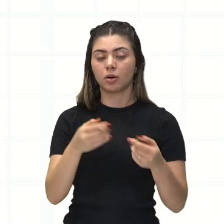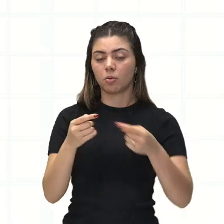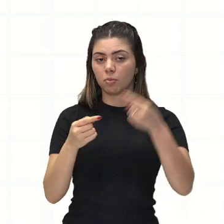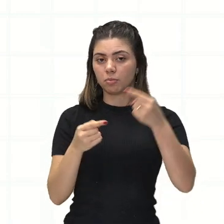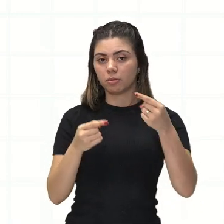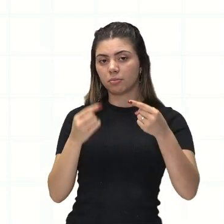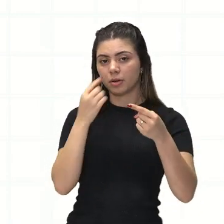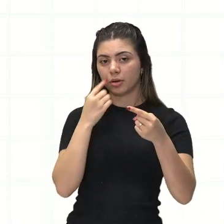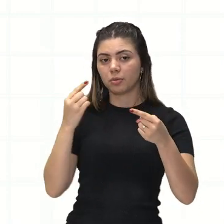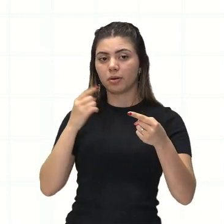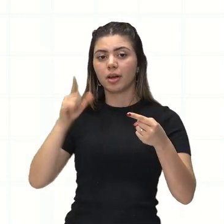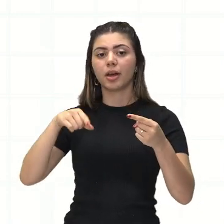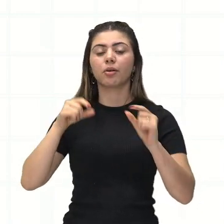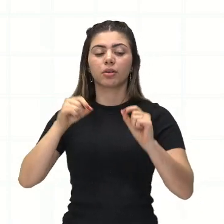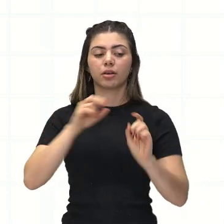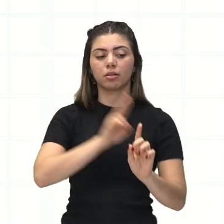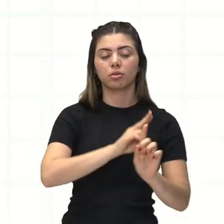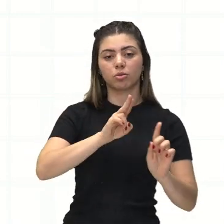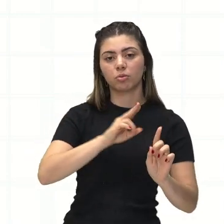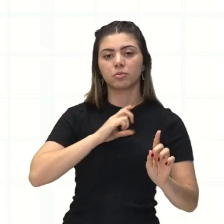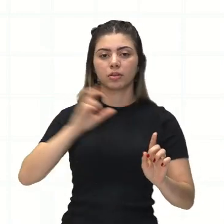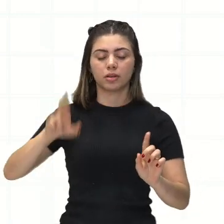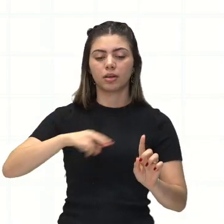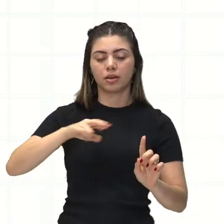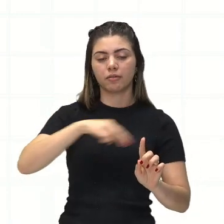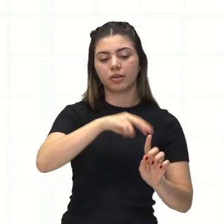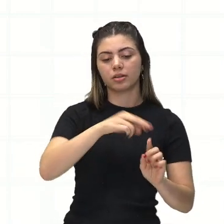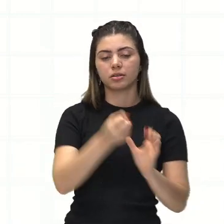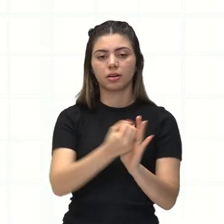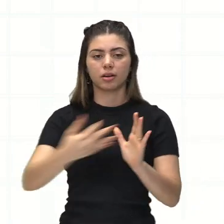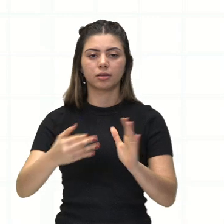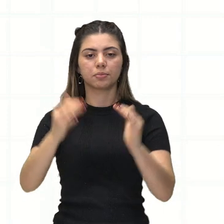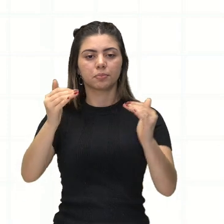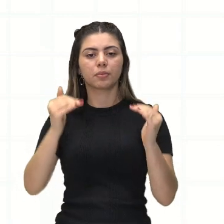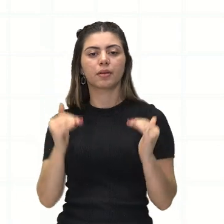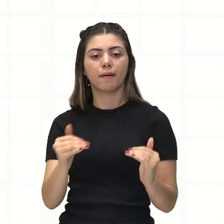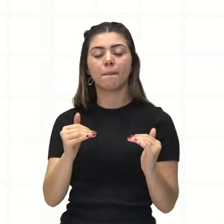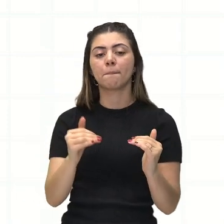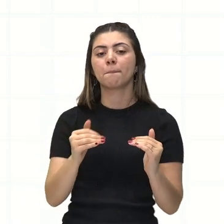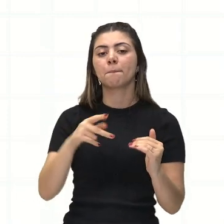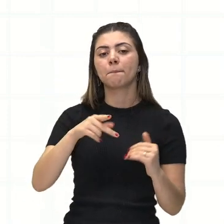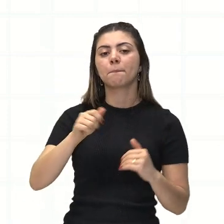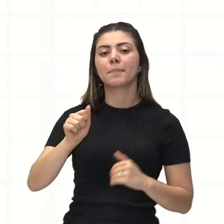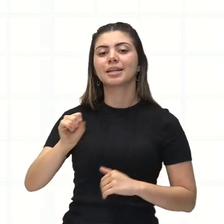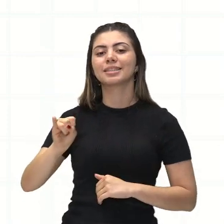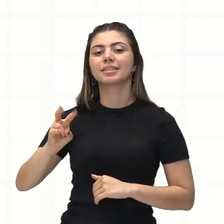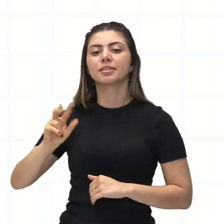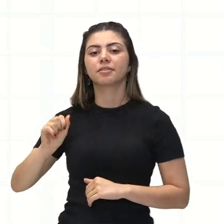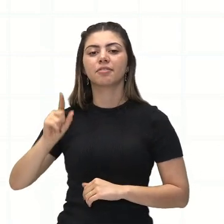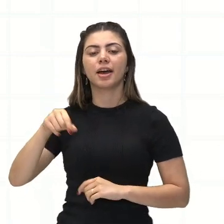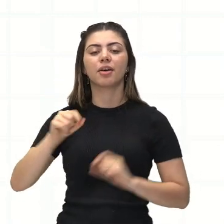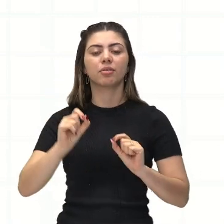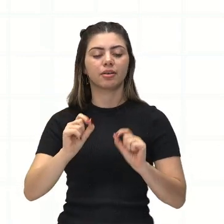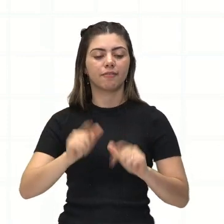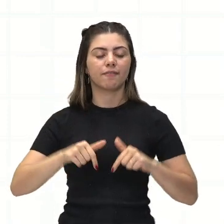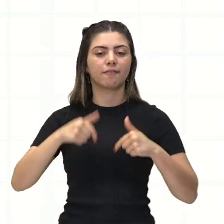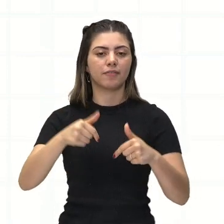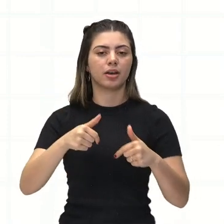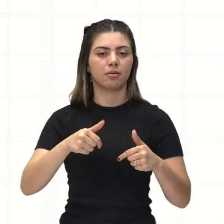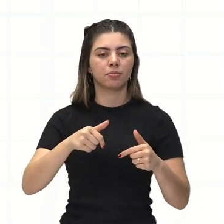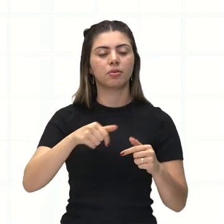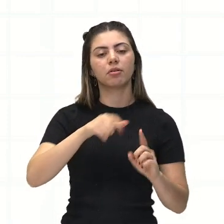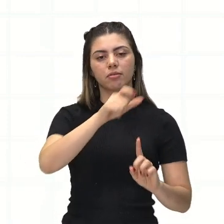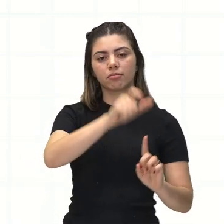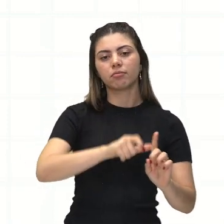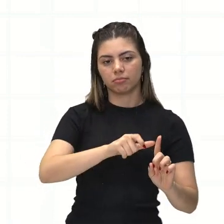de um verbo. O agente da passiva, eu vou ter verbo na voz passiva. E o predicativo do sujeito é esse termo que vai